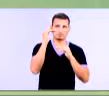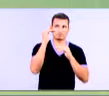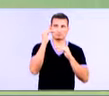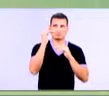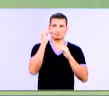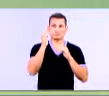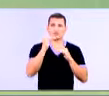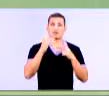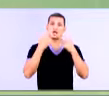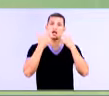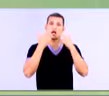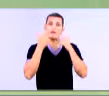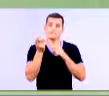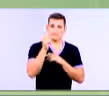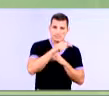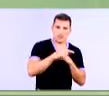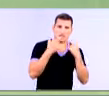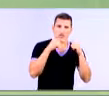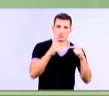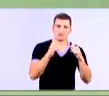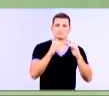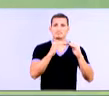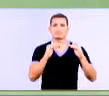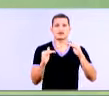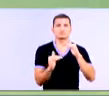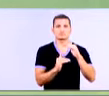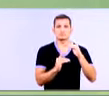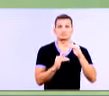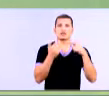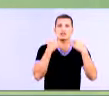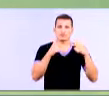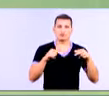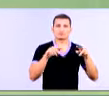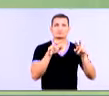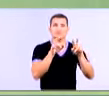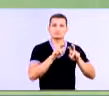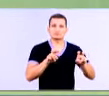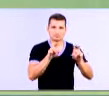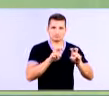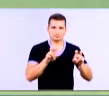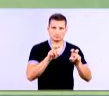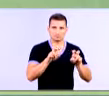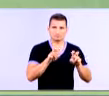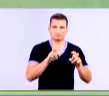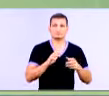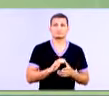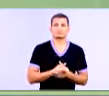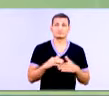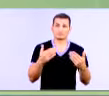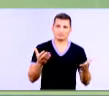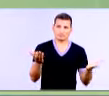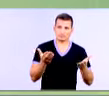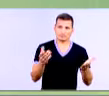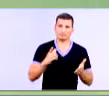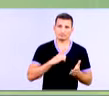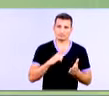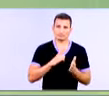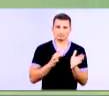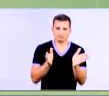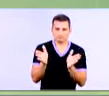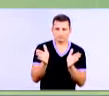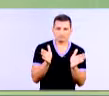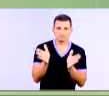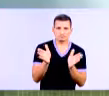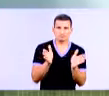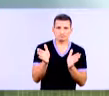que são consideradas de baixo nível, ou linguagem de máquina. Então agora eu vou ter um carinha aqui no meio, né? Eu